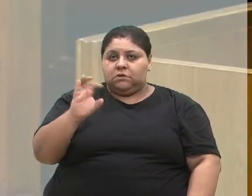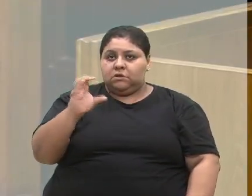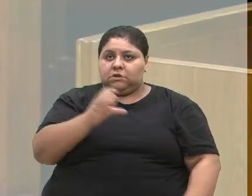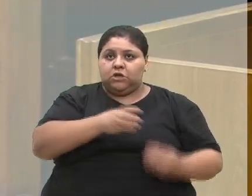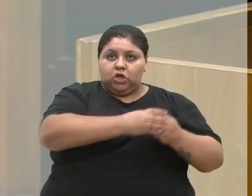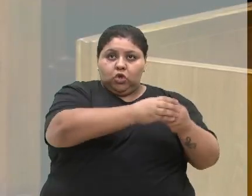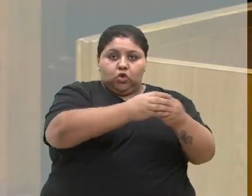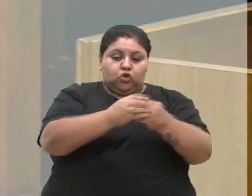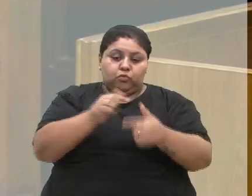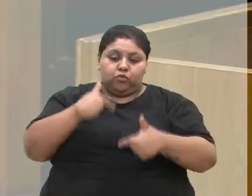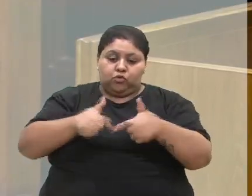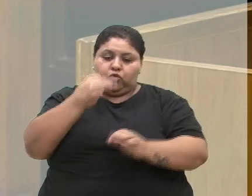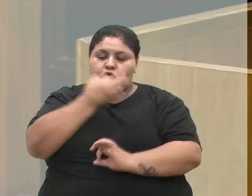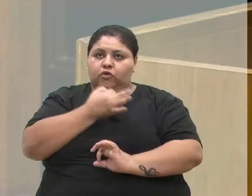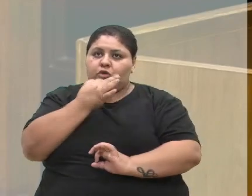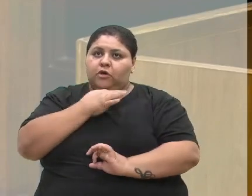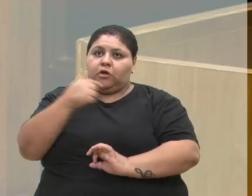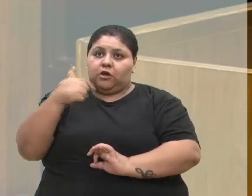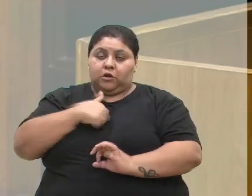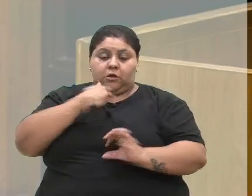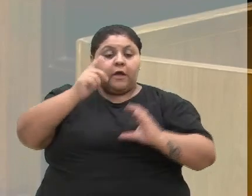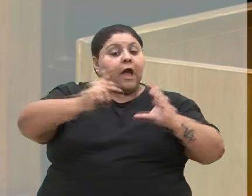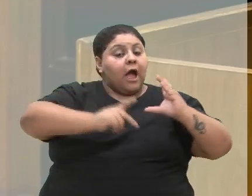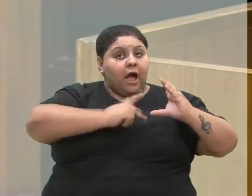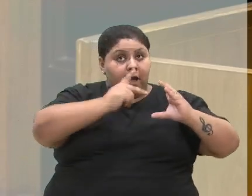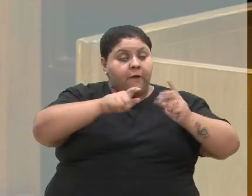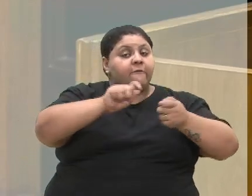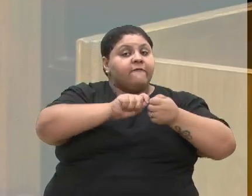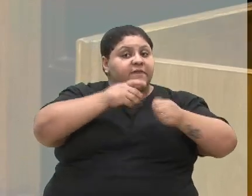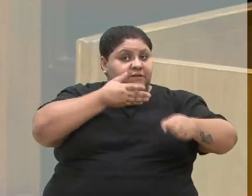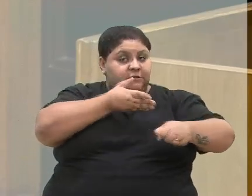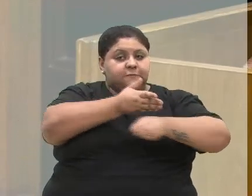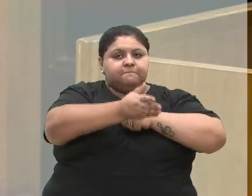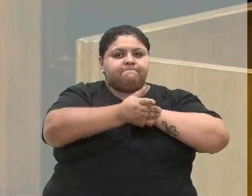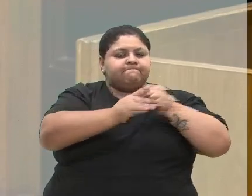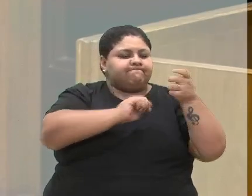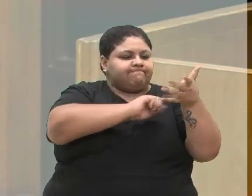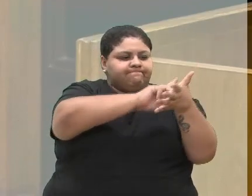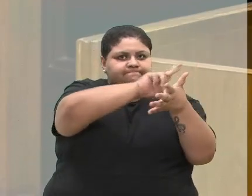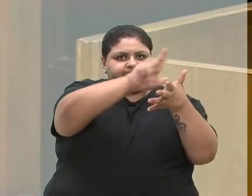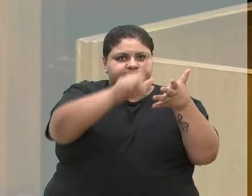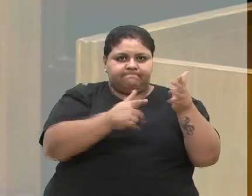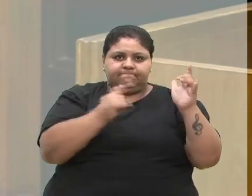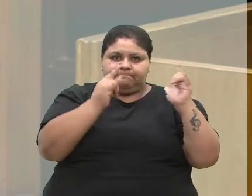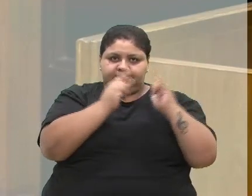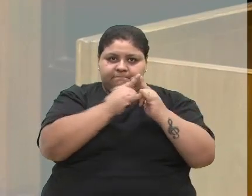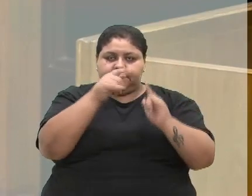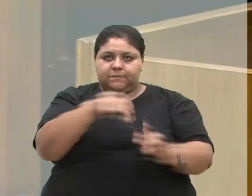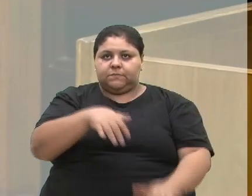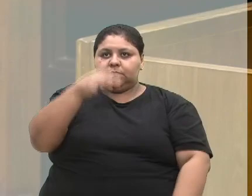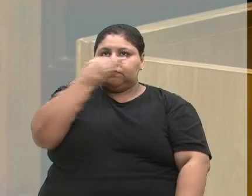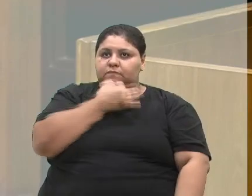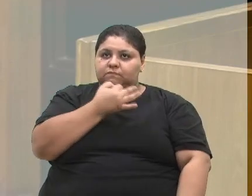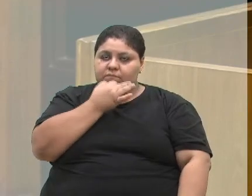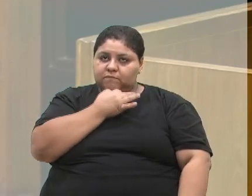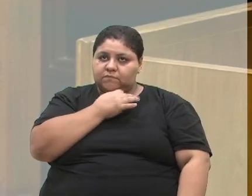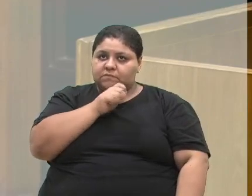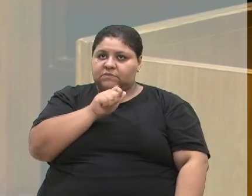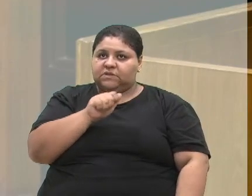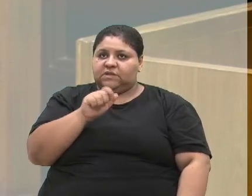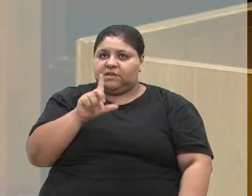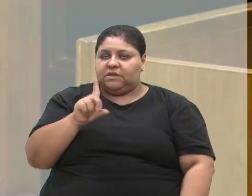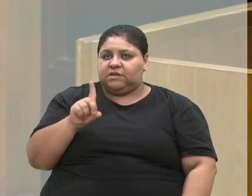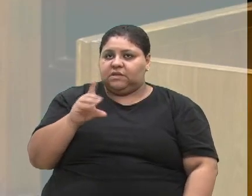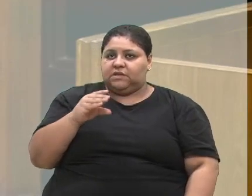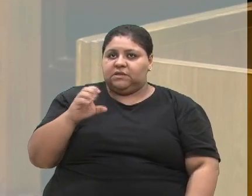Caxias, do qual, inclusive, a Câmara de Vereadores faz parte, e uma série de outras entidades do nosso município, inclusive a ADCE, Associação